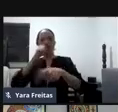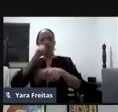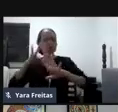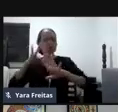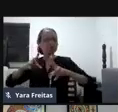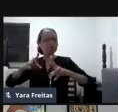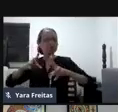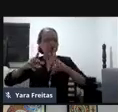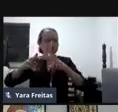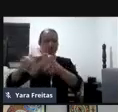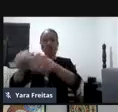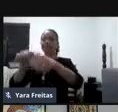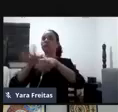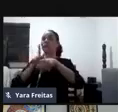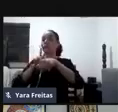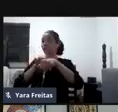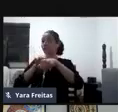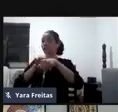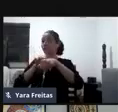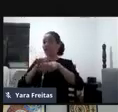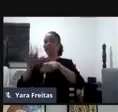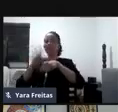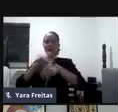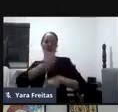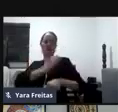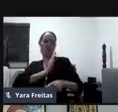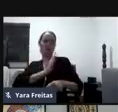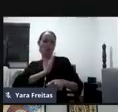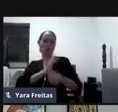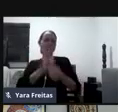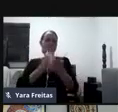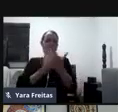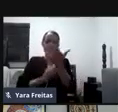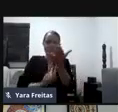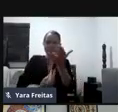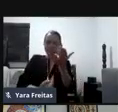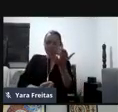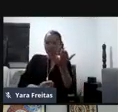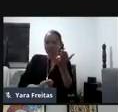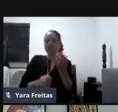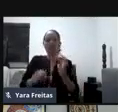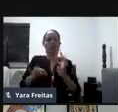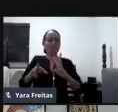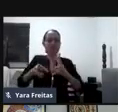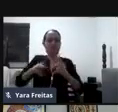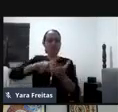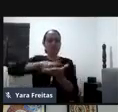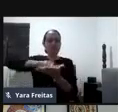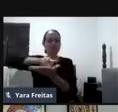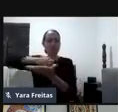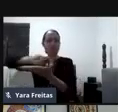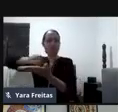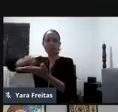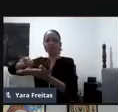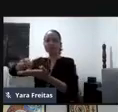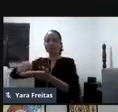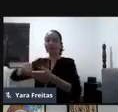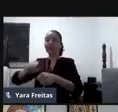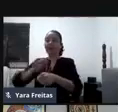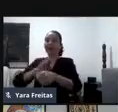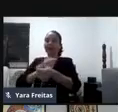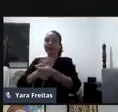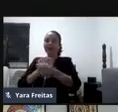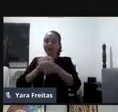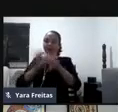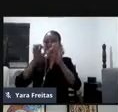coisa. Para ter doença cardiovascular, né? Então, ele aumenta a resistência das artérias, deixa